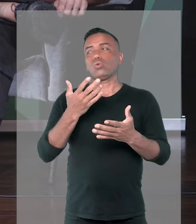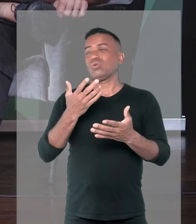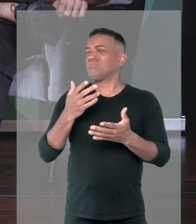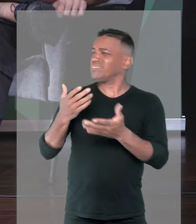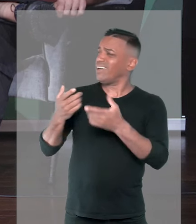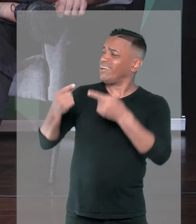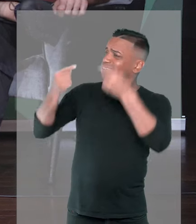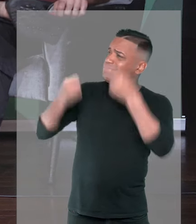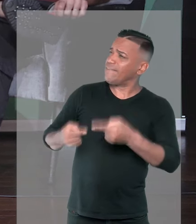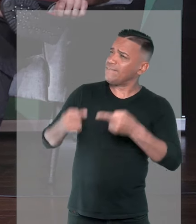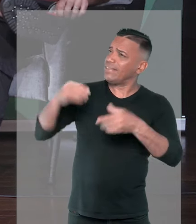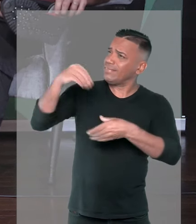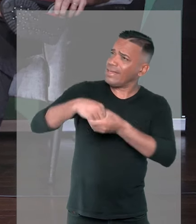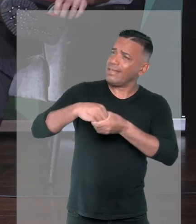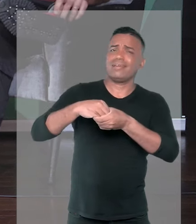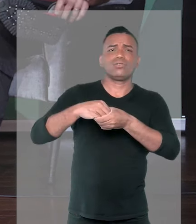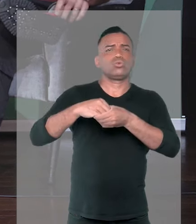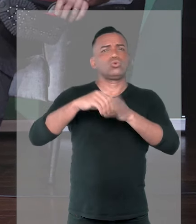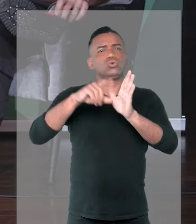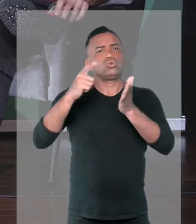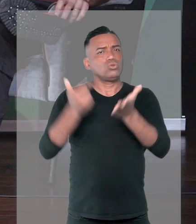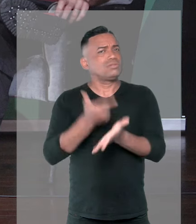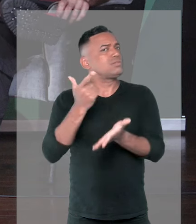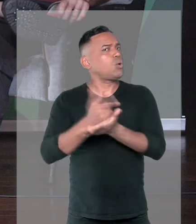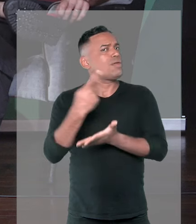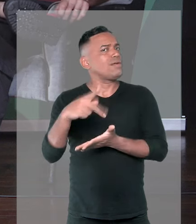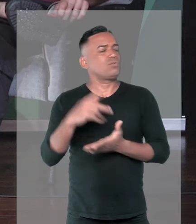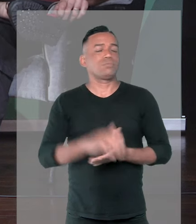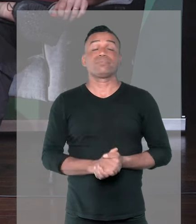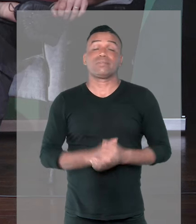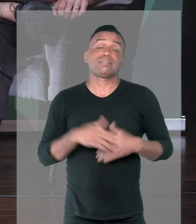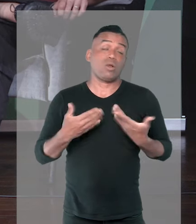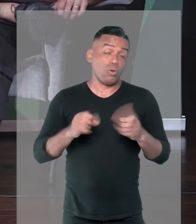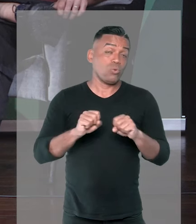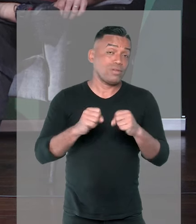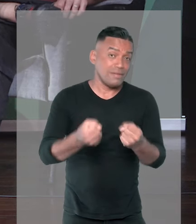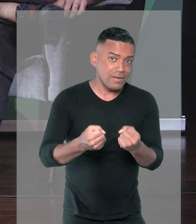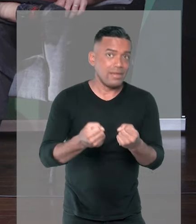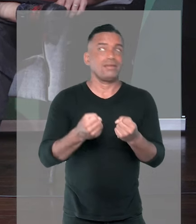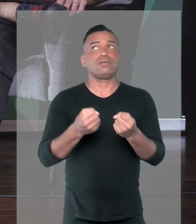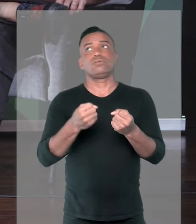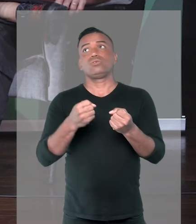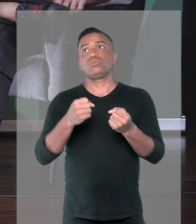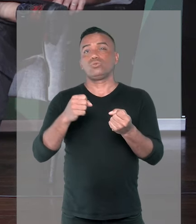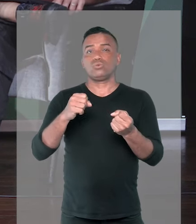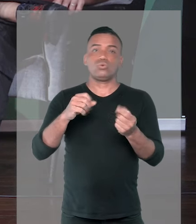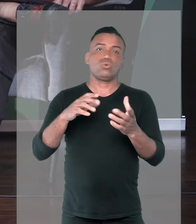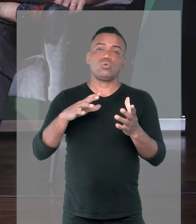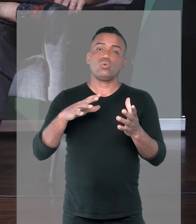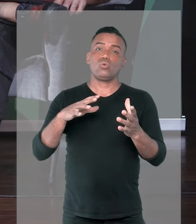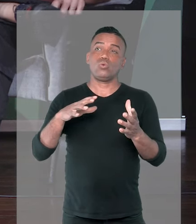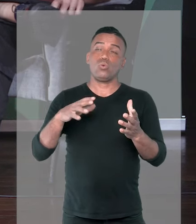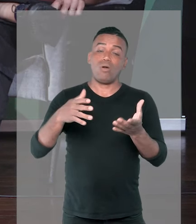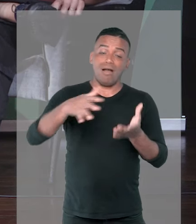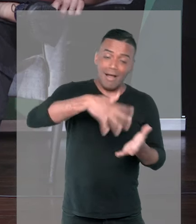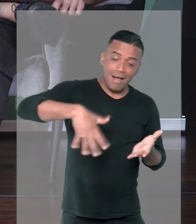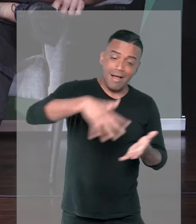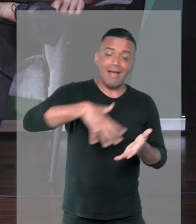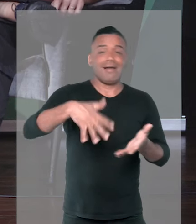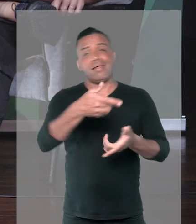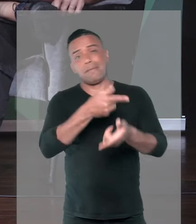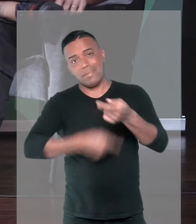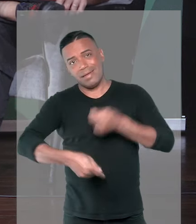livro eu defendo que para lidar com um universo de mercados de